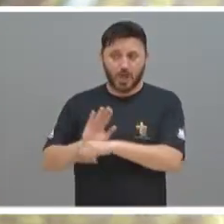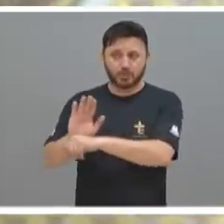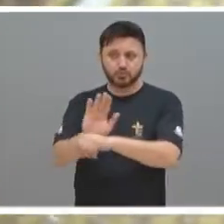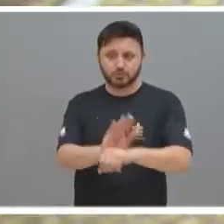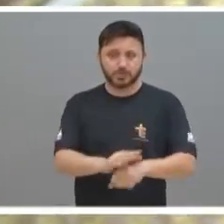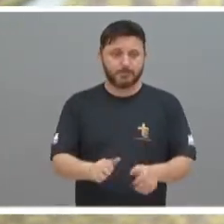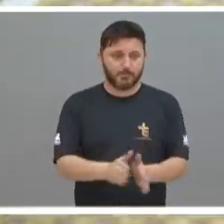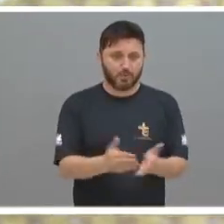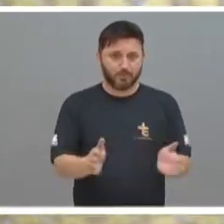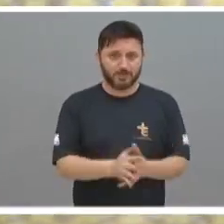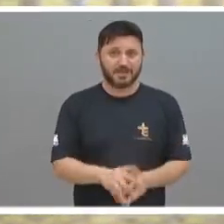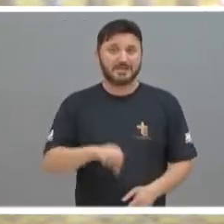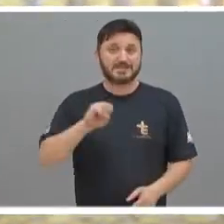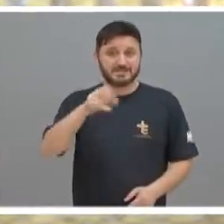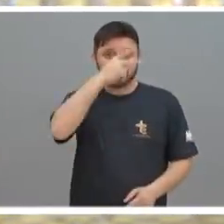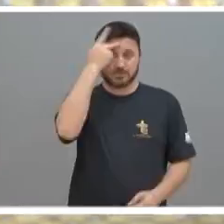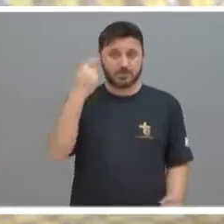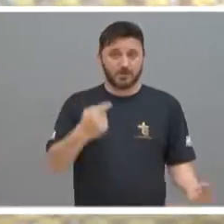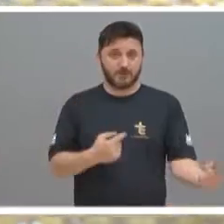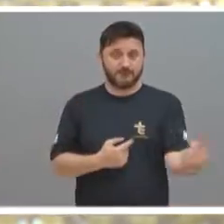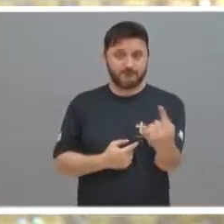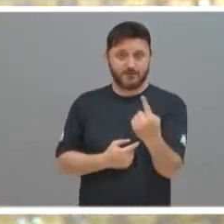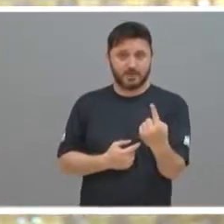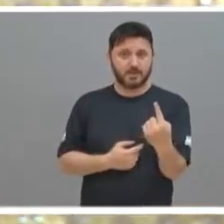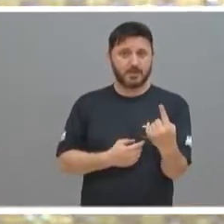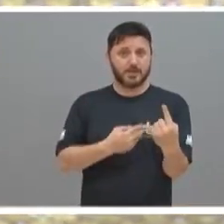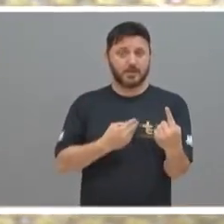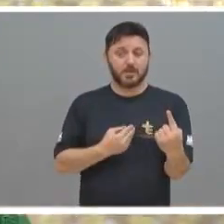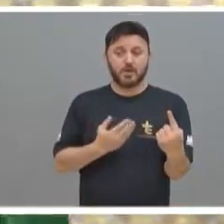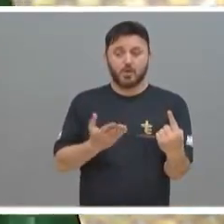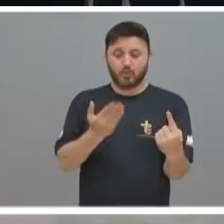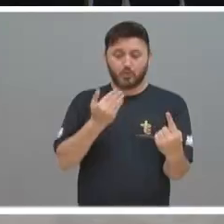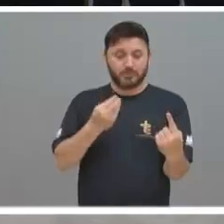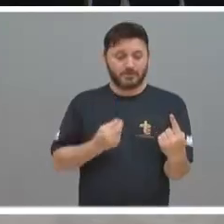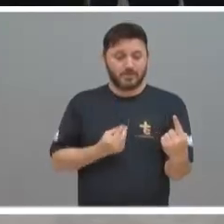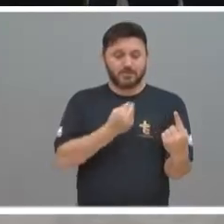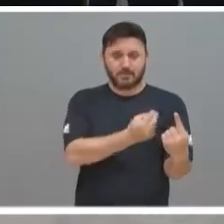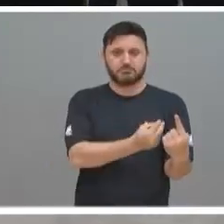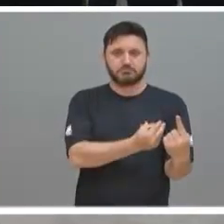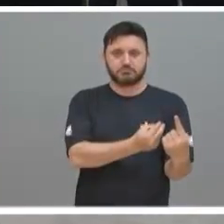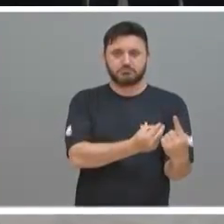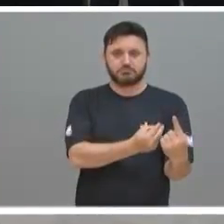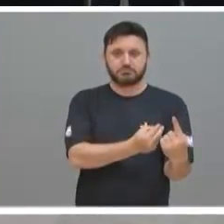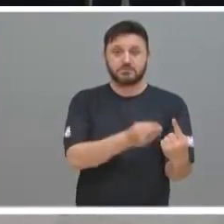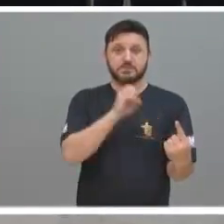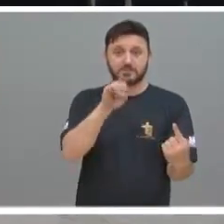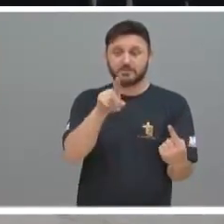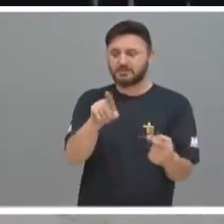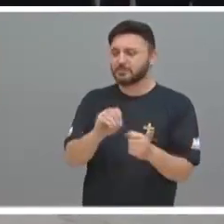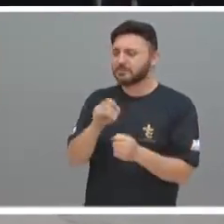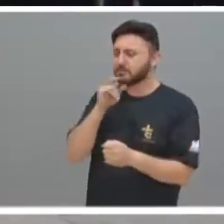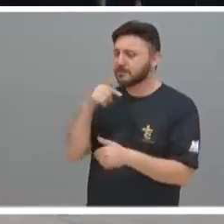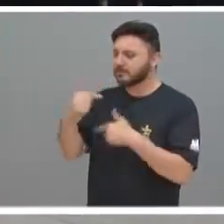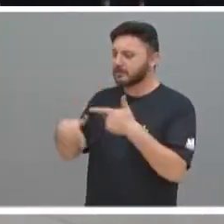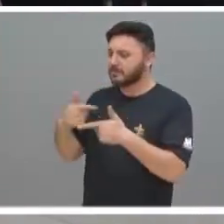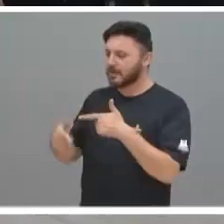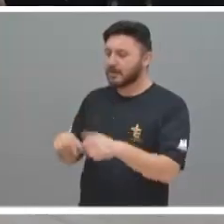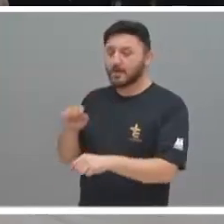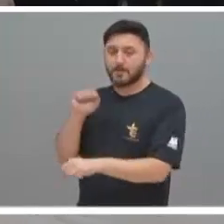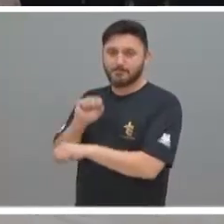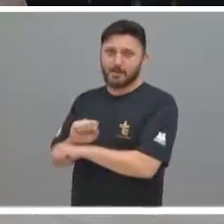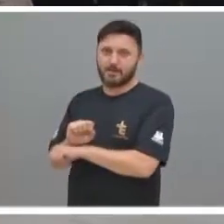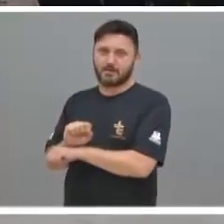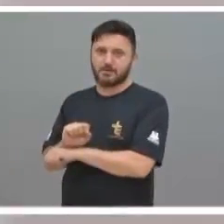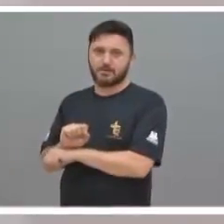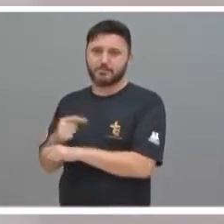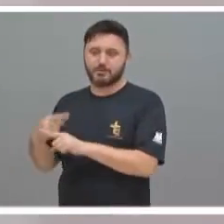te pede comida, pare o que você está fazendo. Eu faço assim, compra marmita ou vem